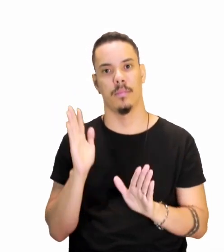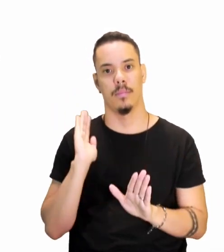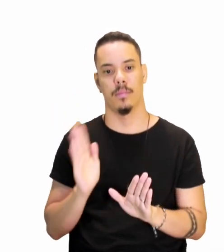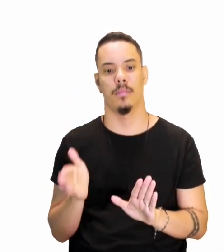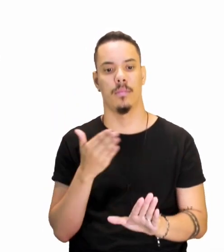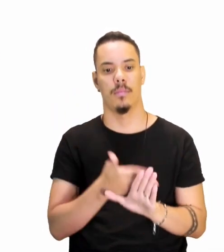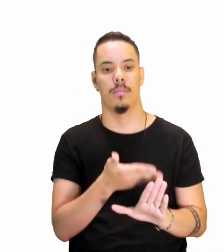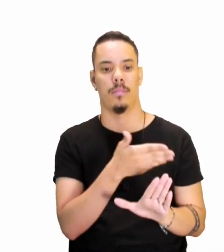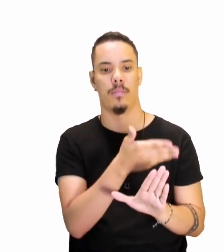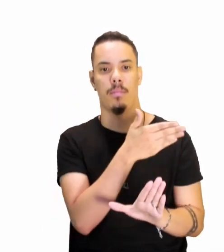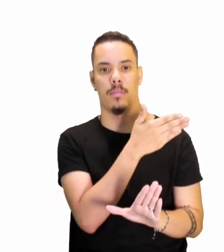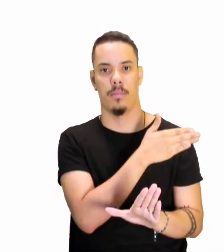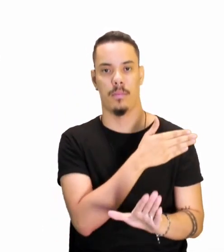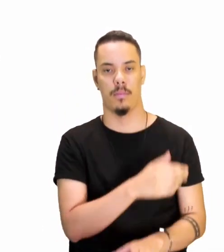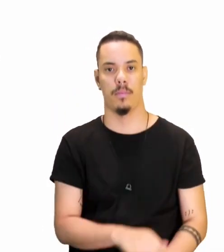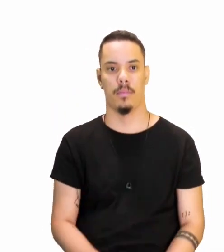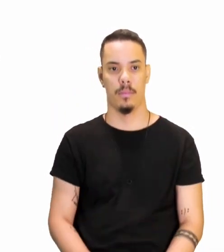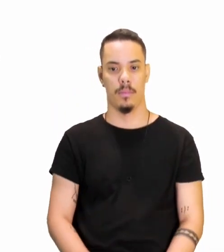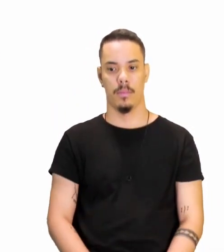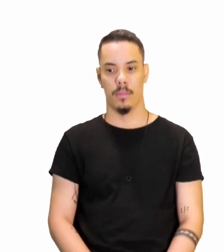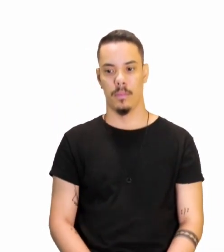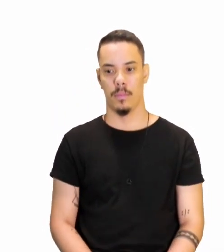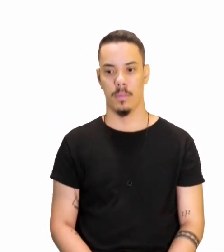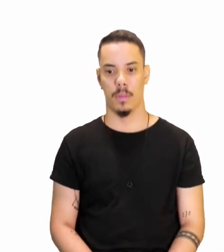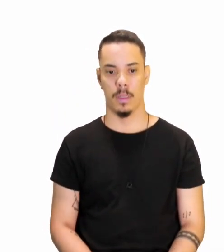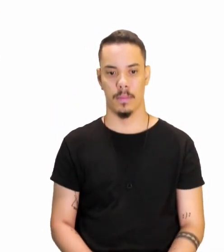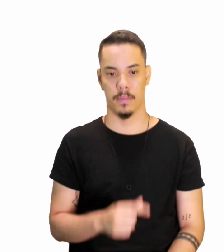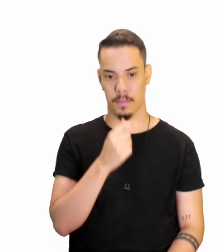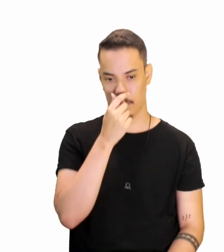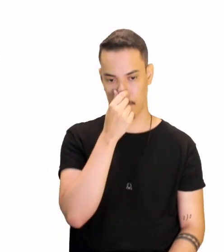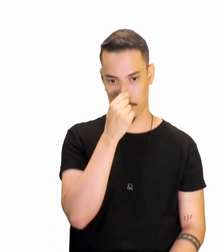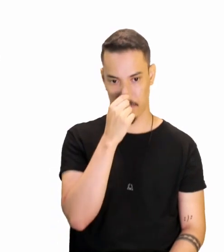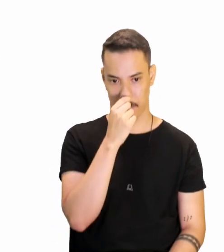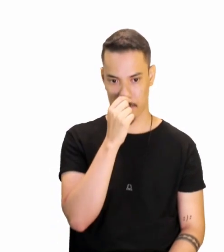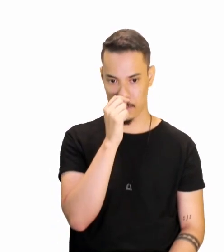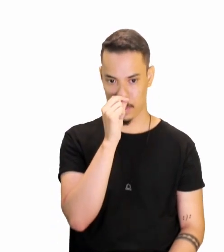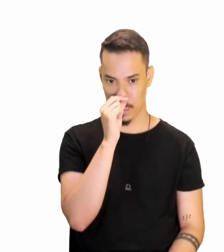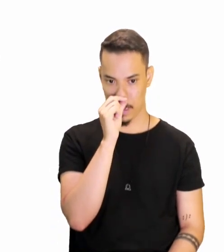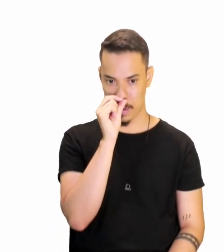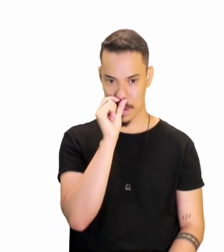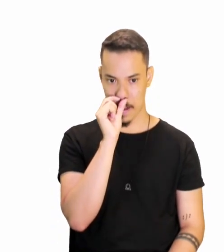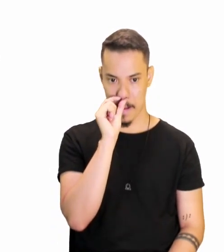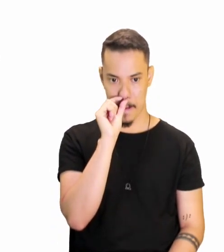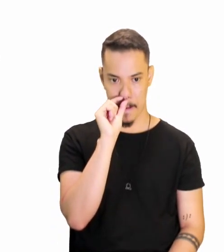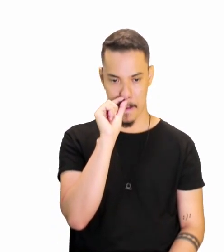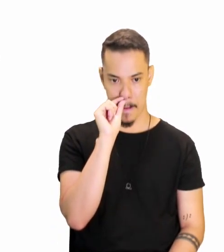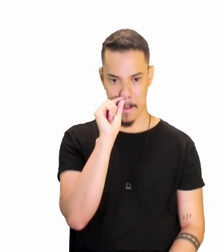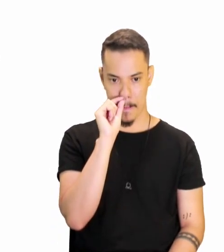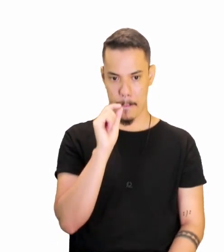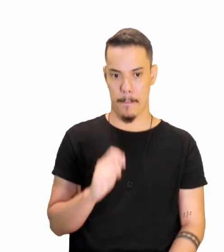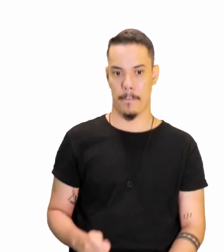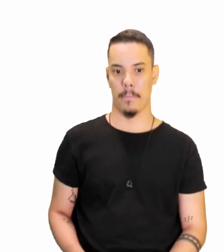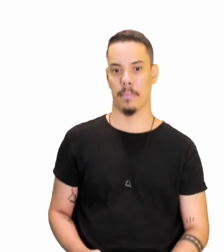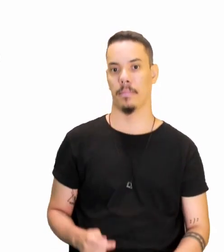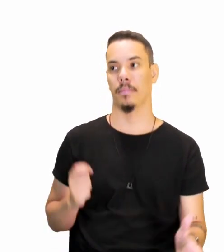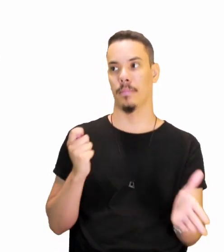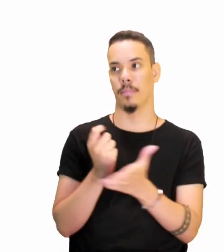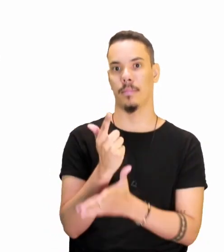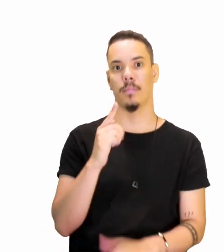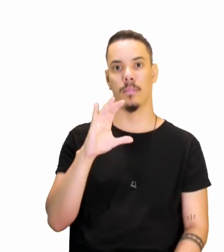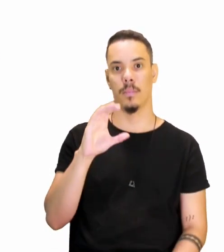é passado. Ó, eles, ou passado ou presente. Ou compraram, se fosse escrever